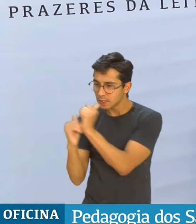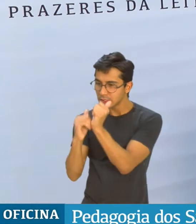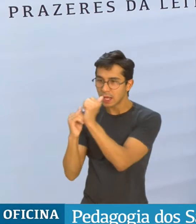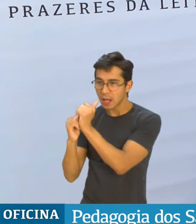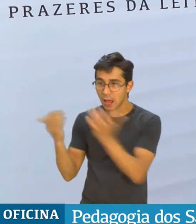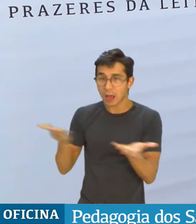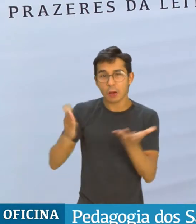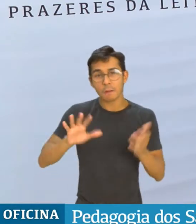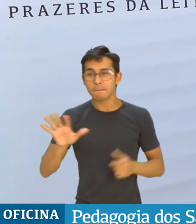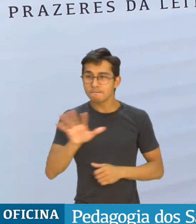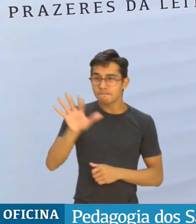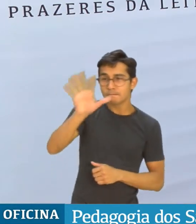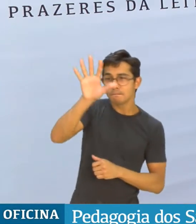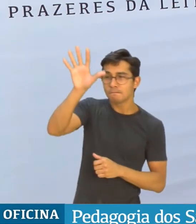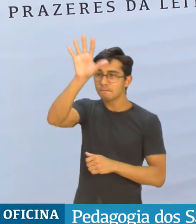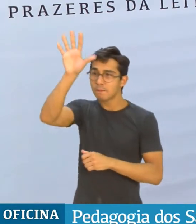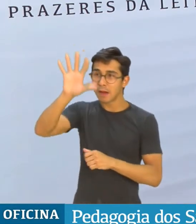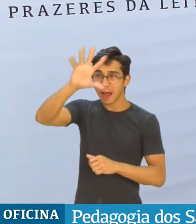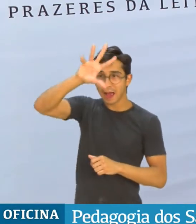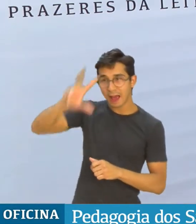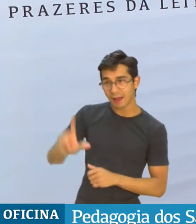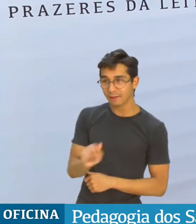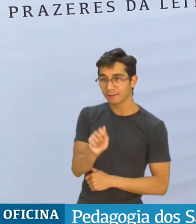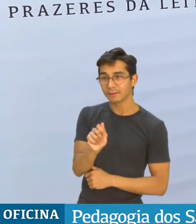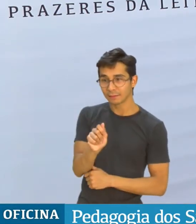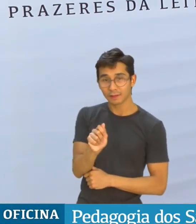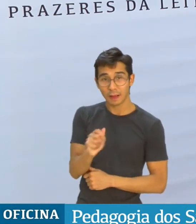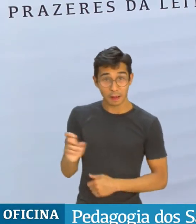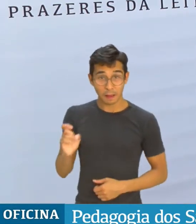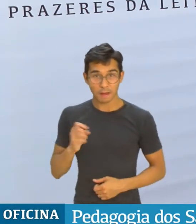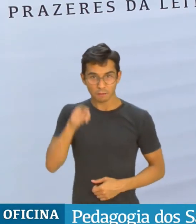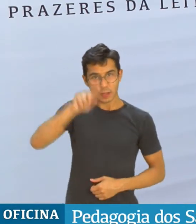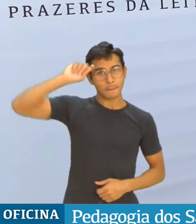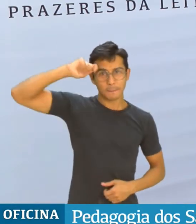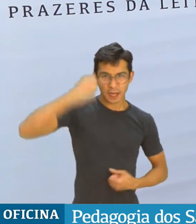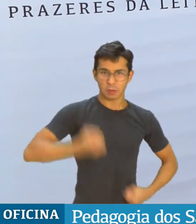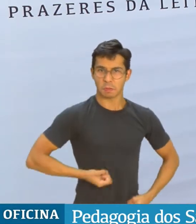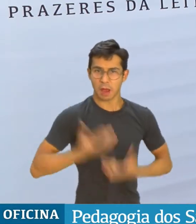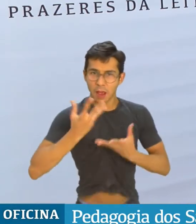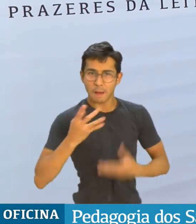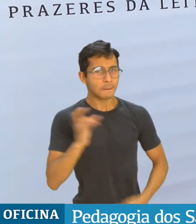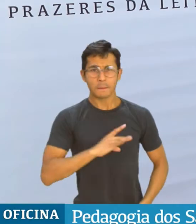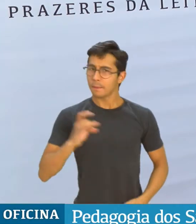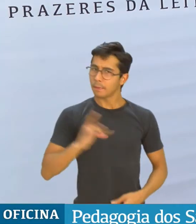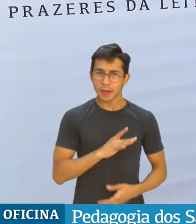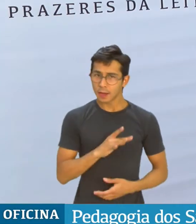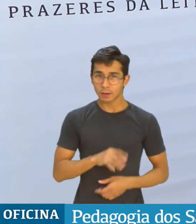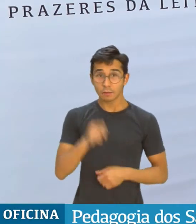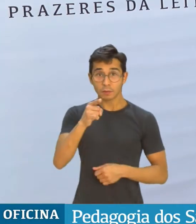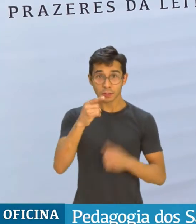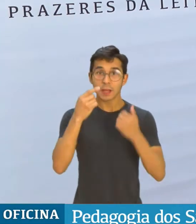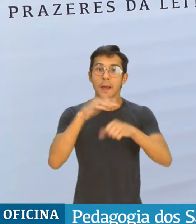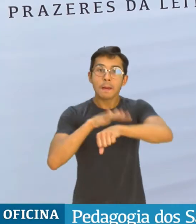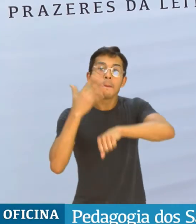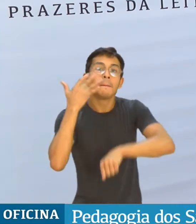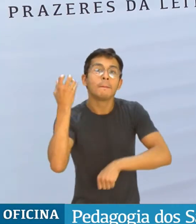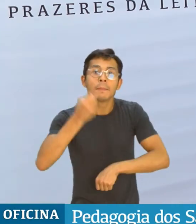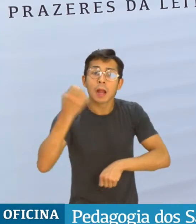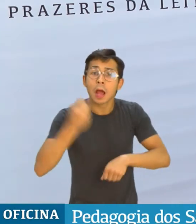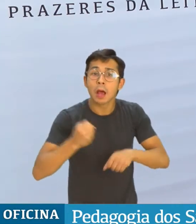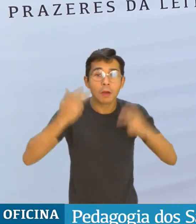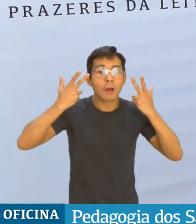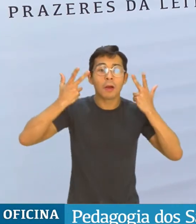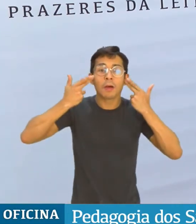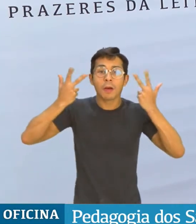grande periafricania. E eu falei... Não tenha medo em dizer que tu é preto, não tenha espanto em dizer que tu é branco, não